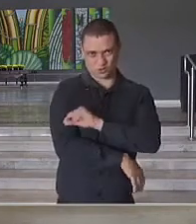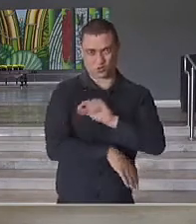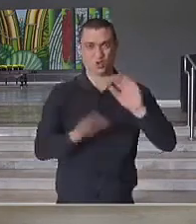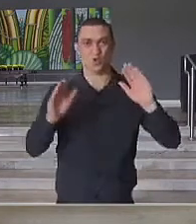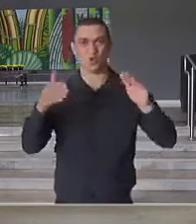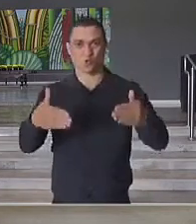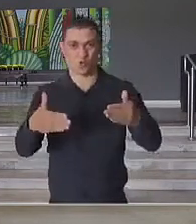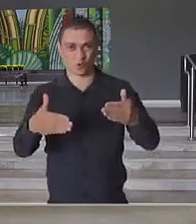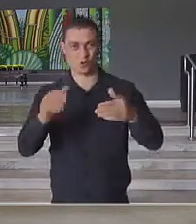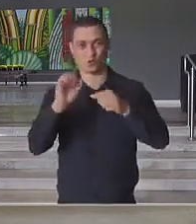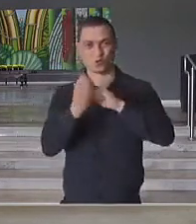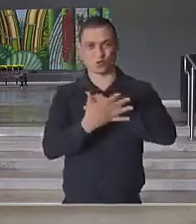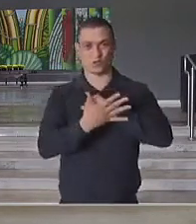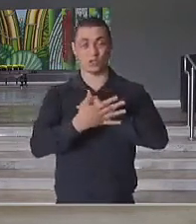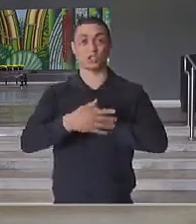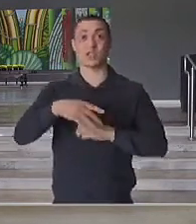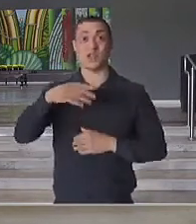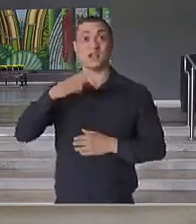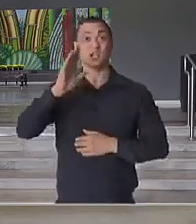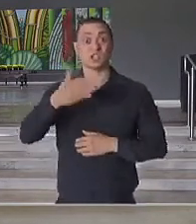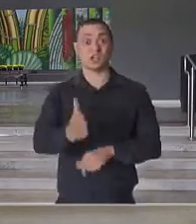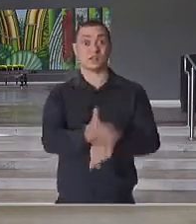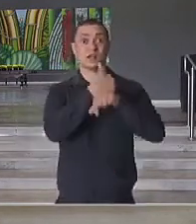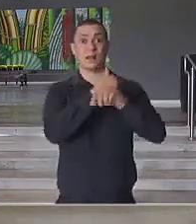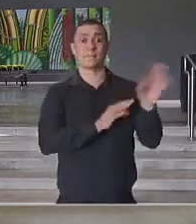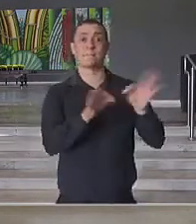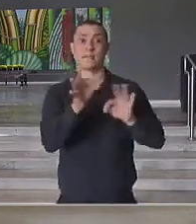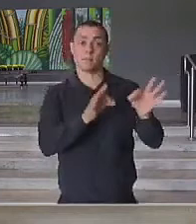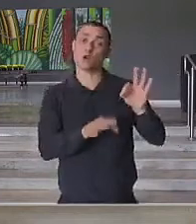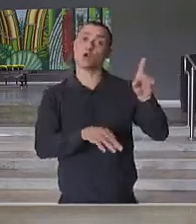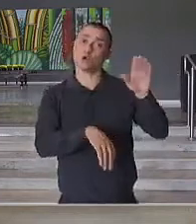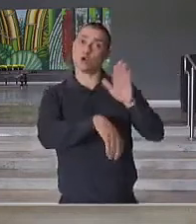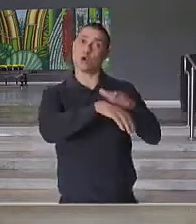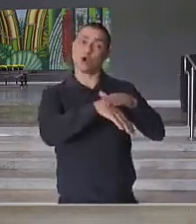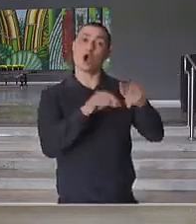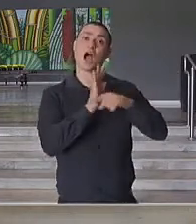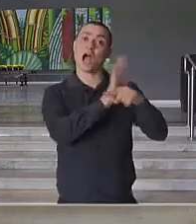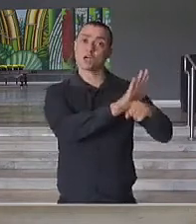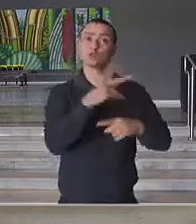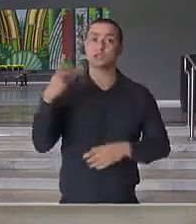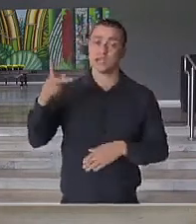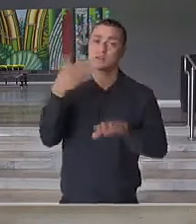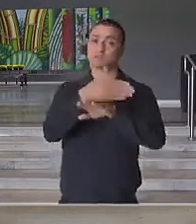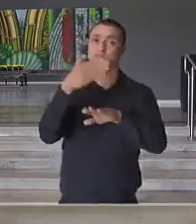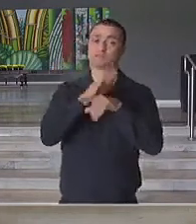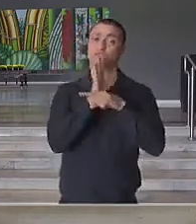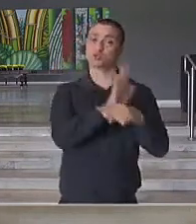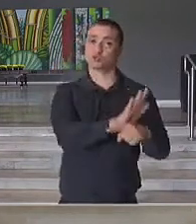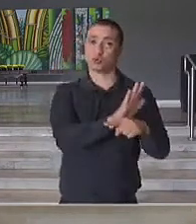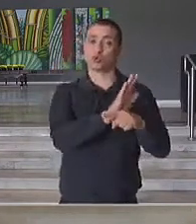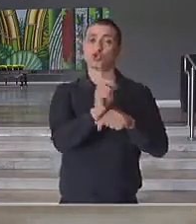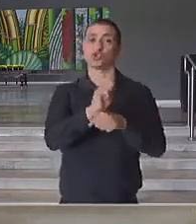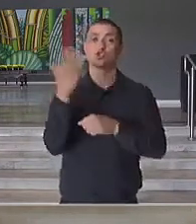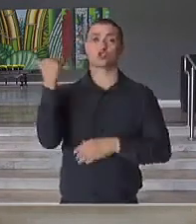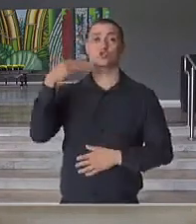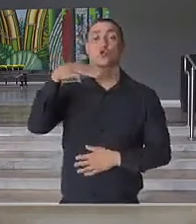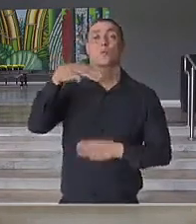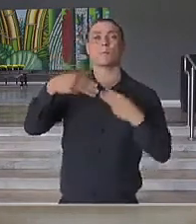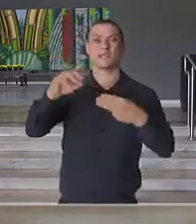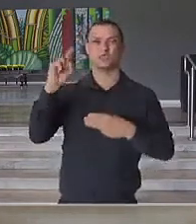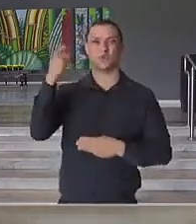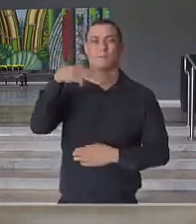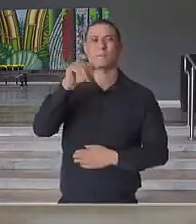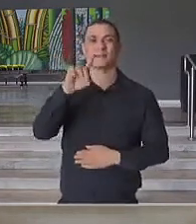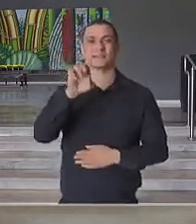para a Covid-19 originalmente foi preparado com a participação dele na gestão do então ministro Luiz